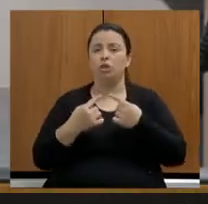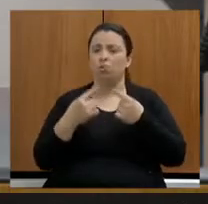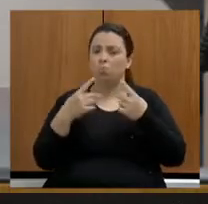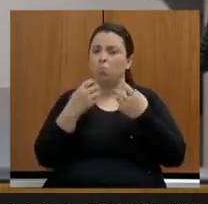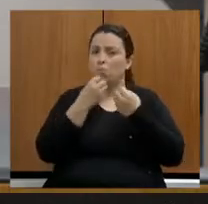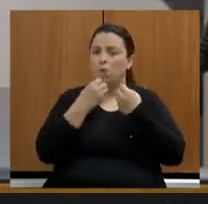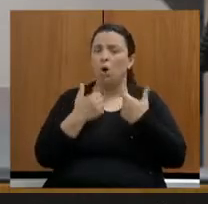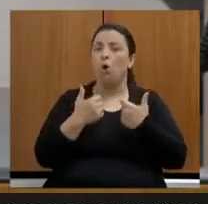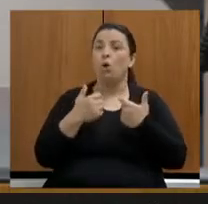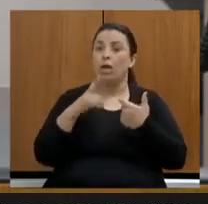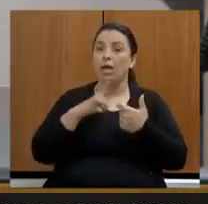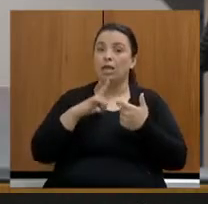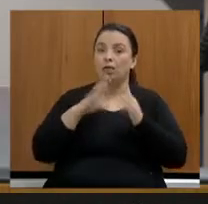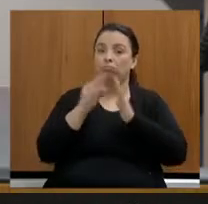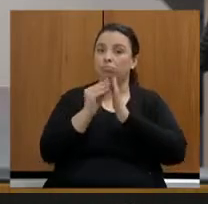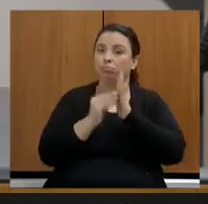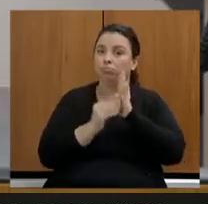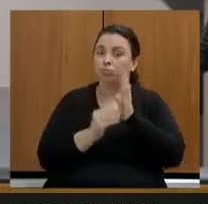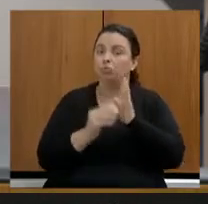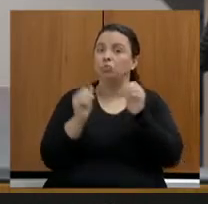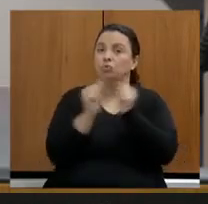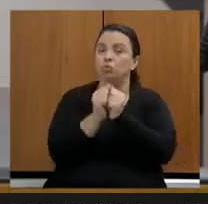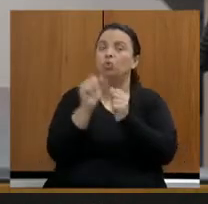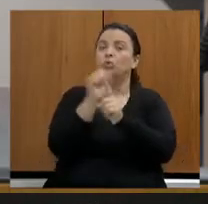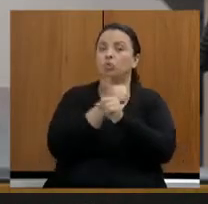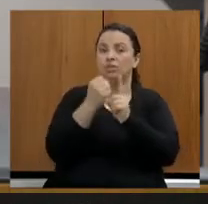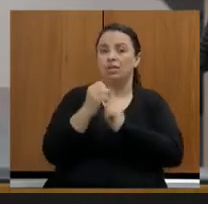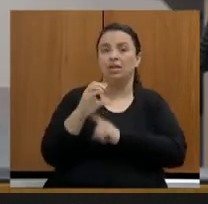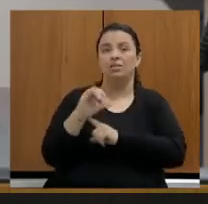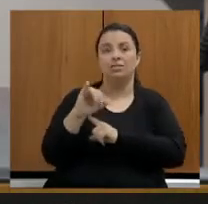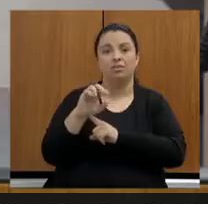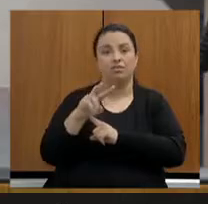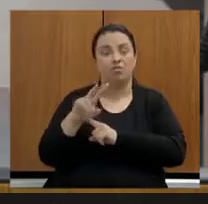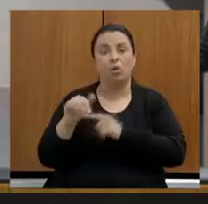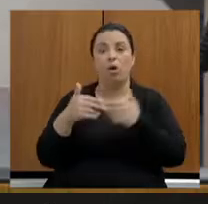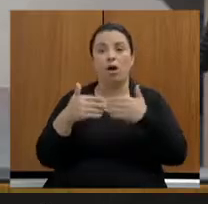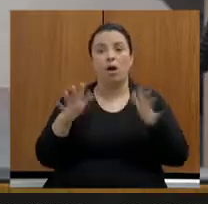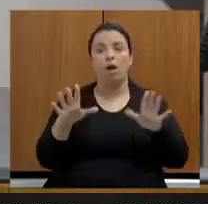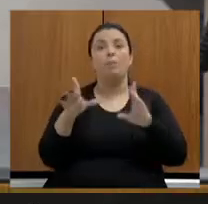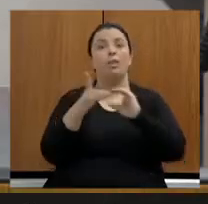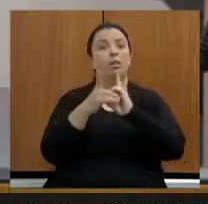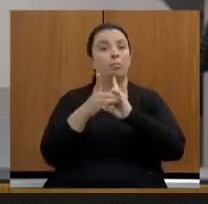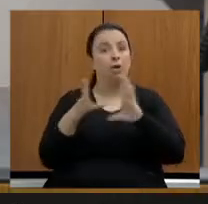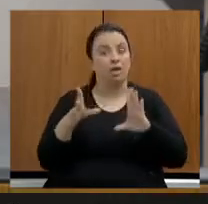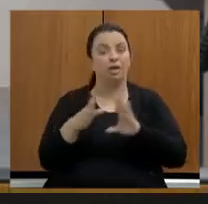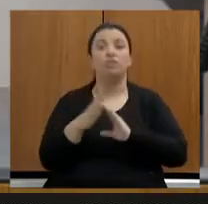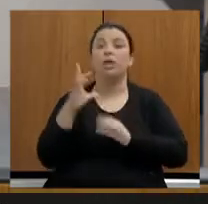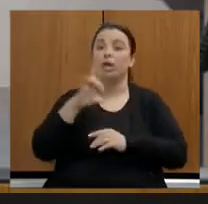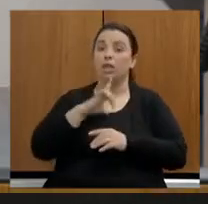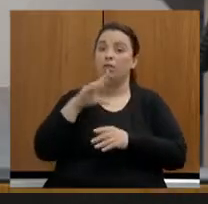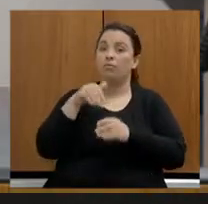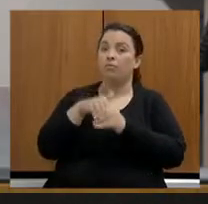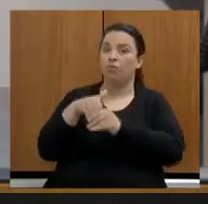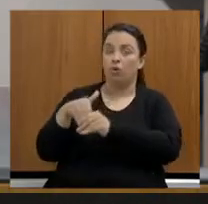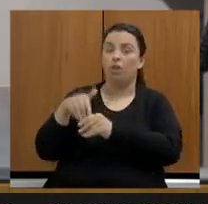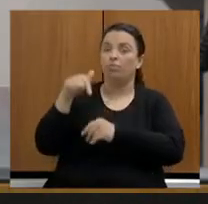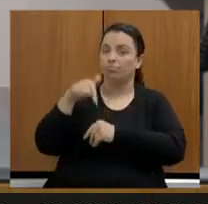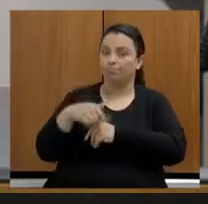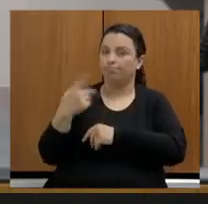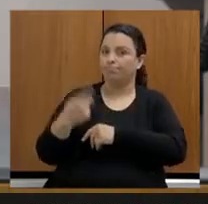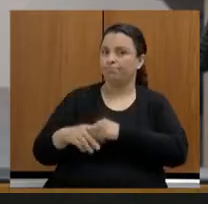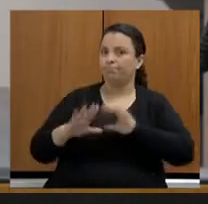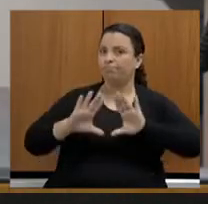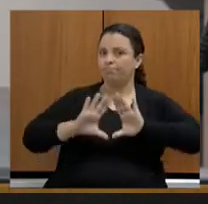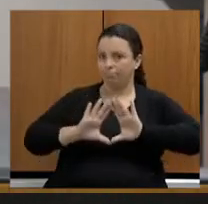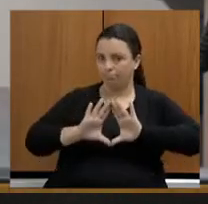com a sociedade civil então de forma Ampla democrática e a votada aqui na Assembleia Legislativa se eu não